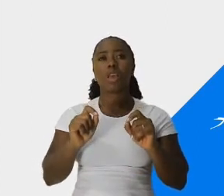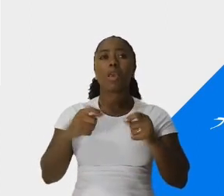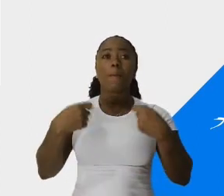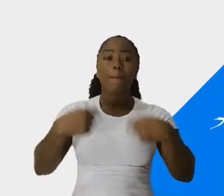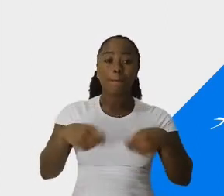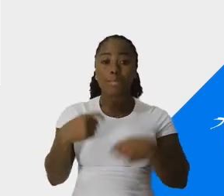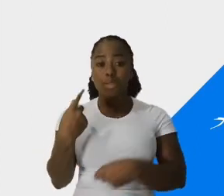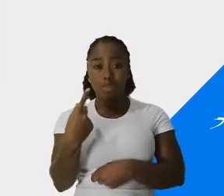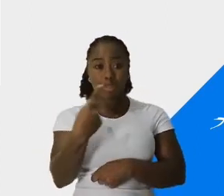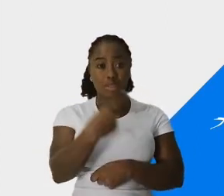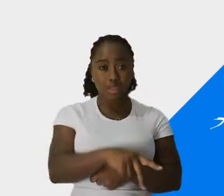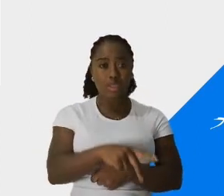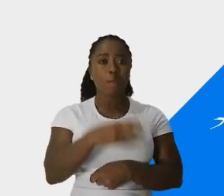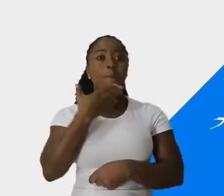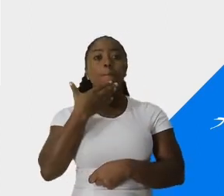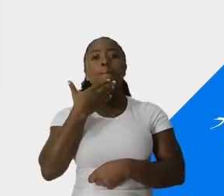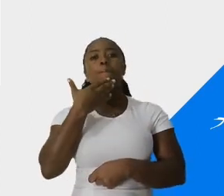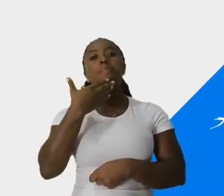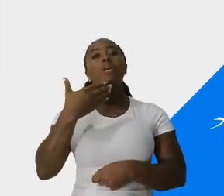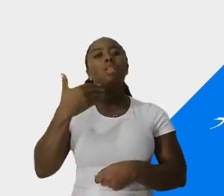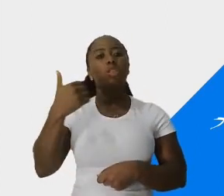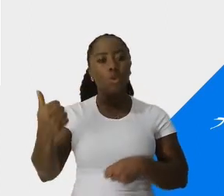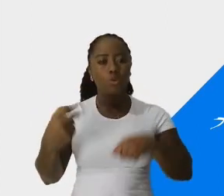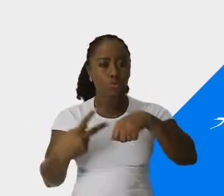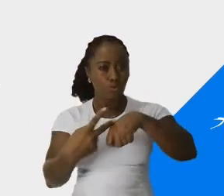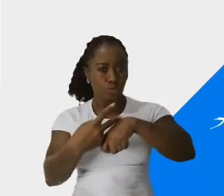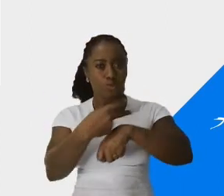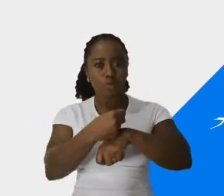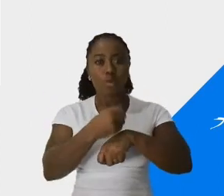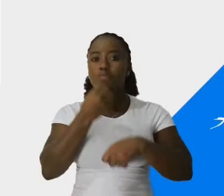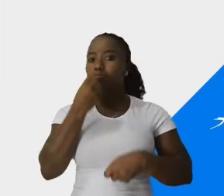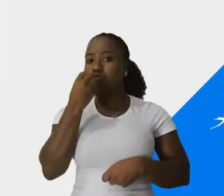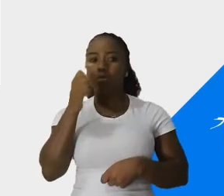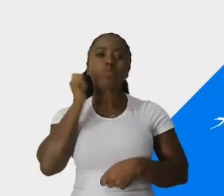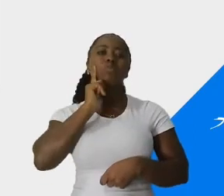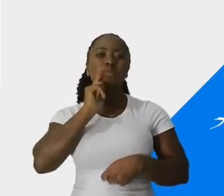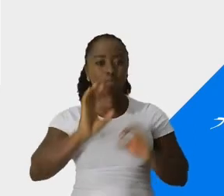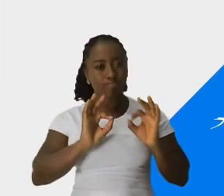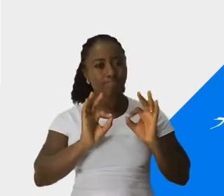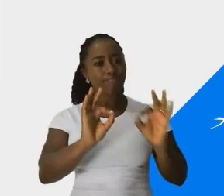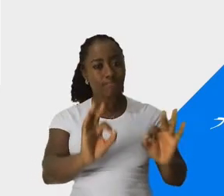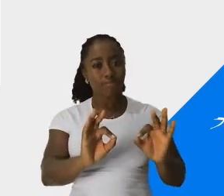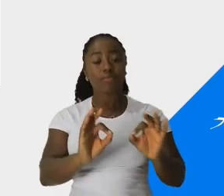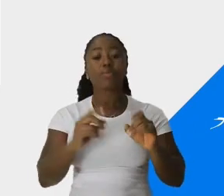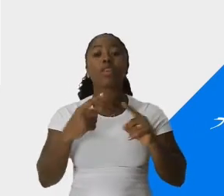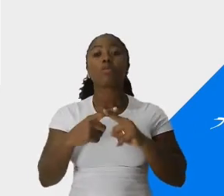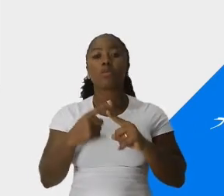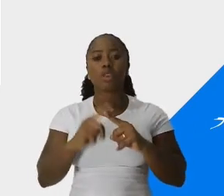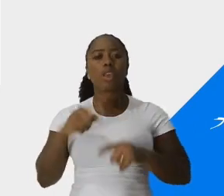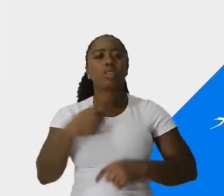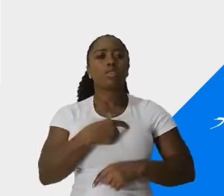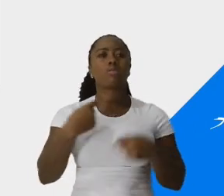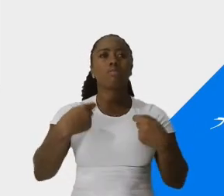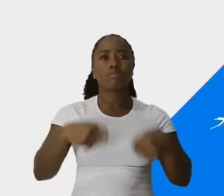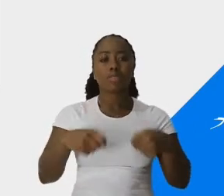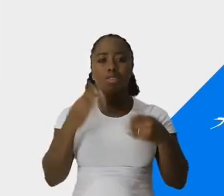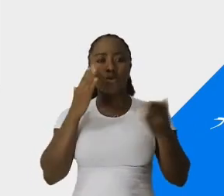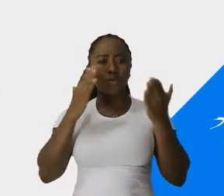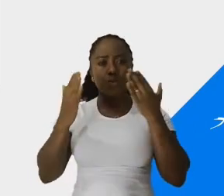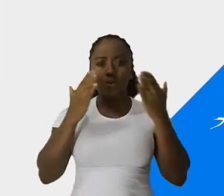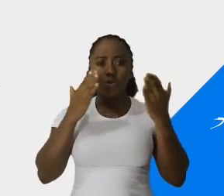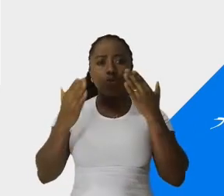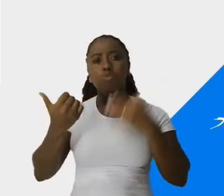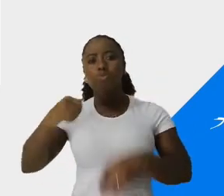sucesso dessa cirurgia é quando temos uma avaliação neuropsicológica, né, dentro de